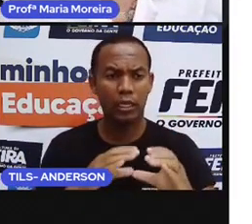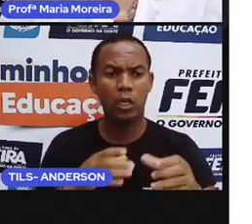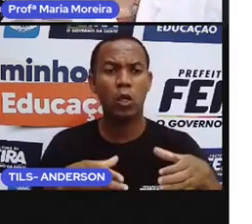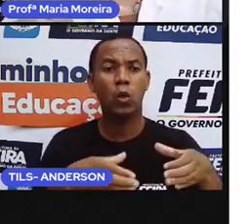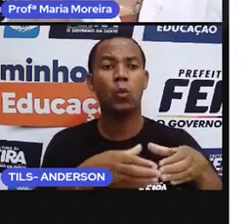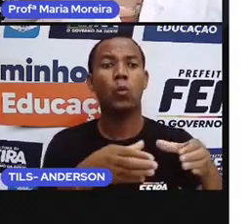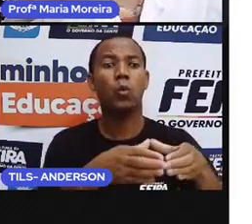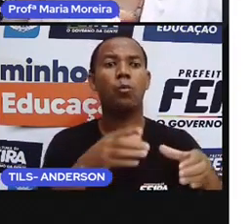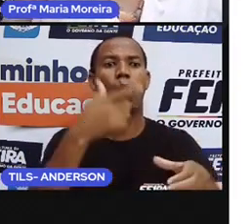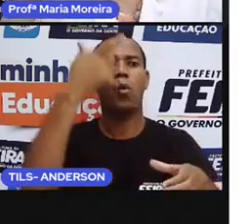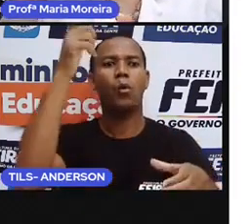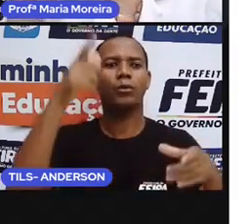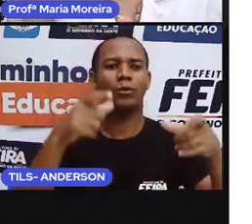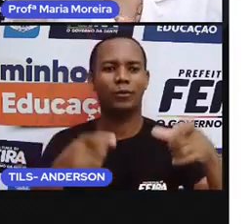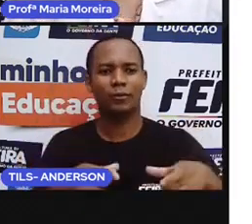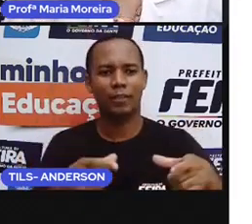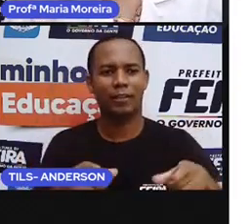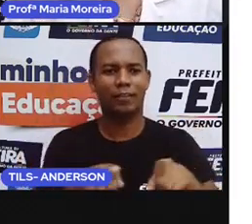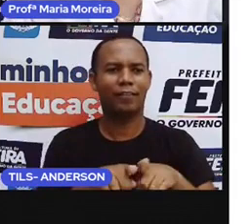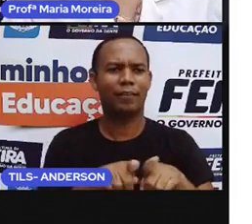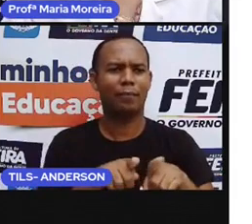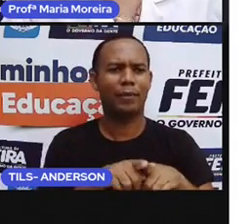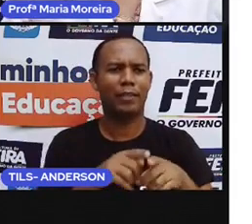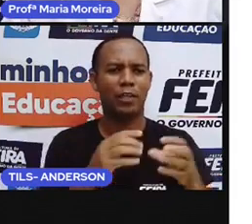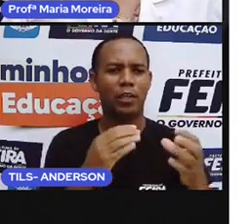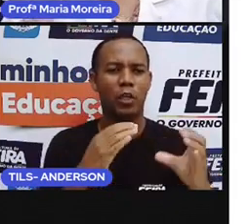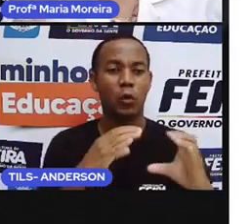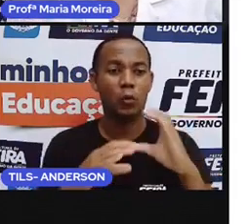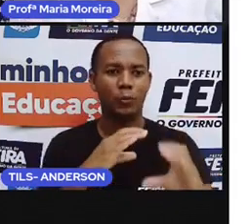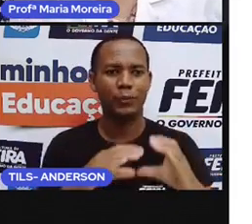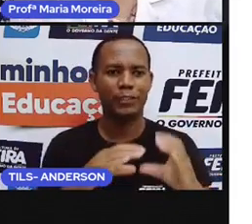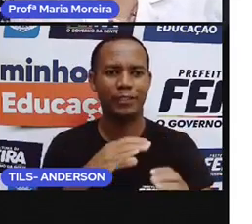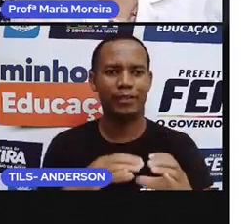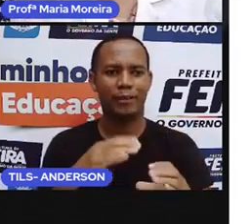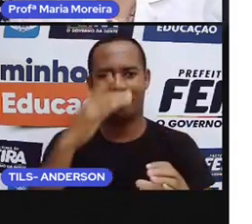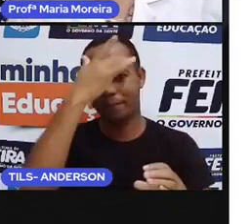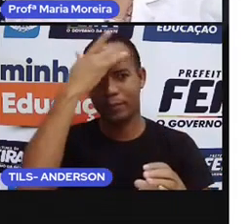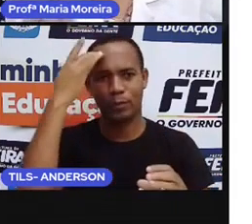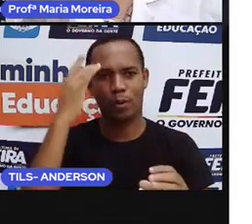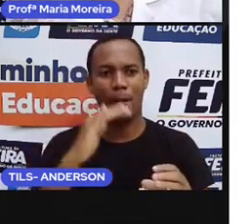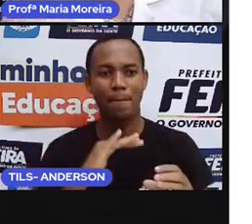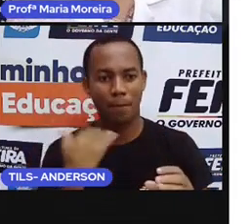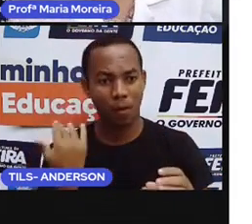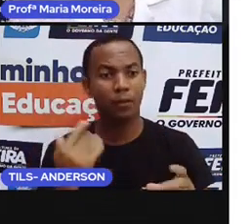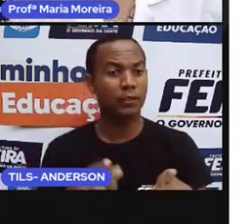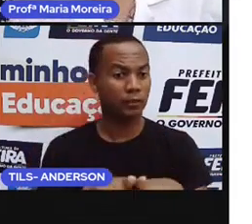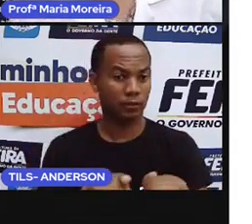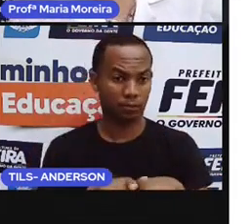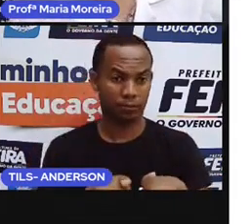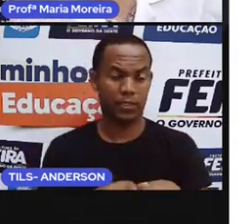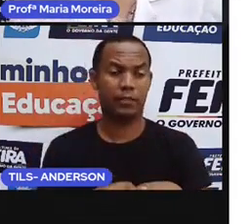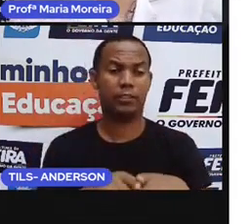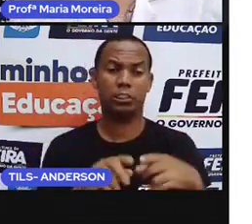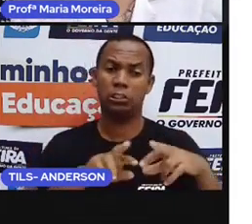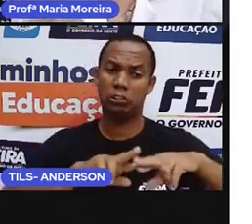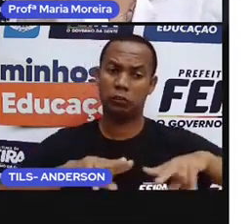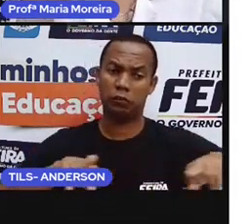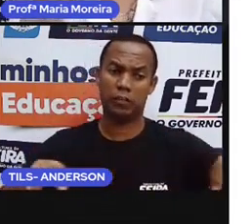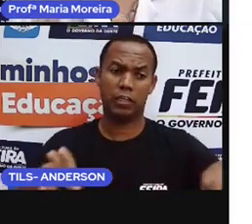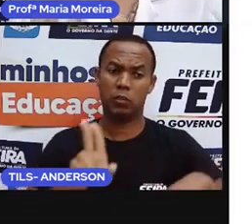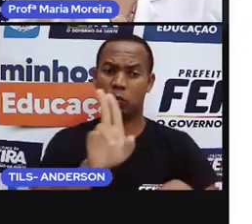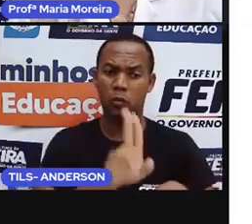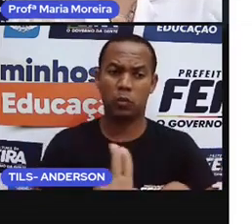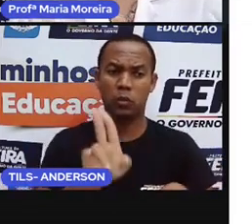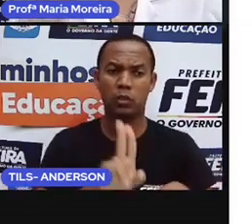tribos. E aí ele diz exatamente isso aqui, que os instrumentos indígenas, eles têm várias utilidades, né? Que é